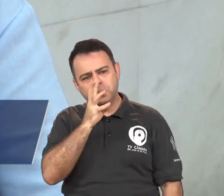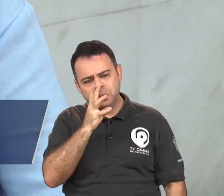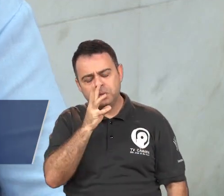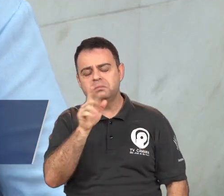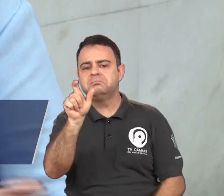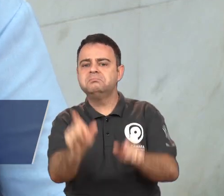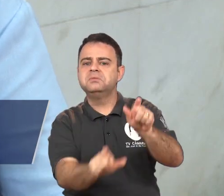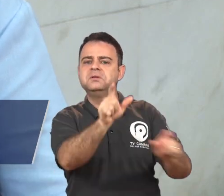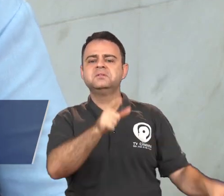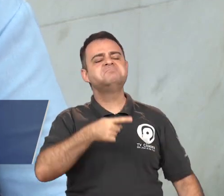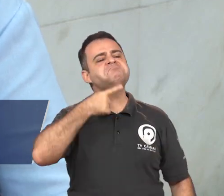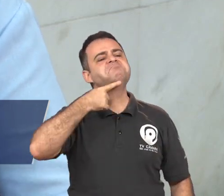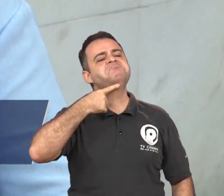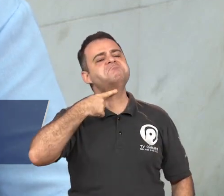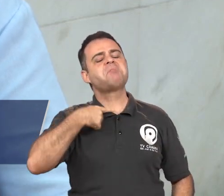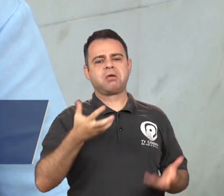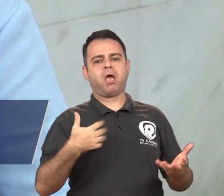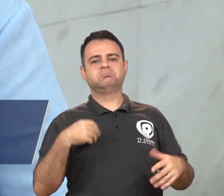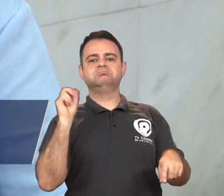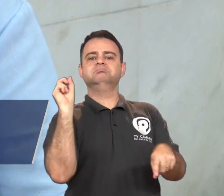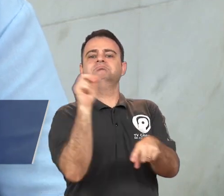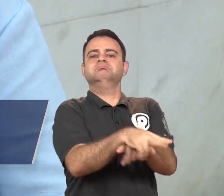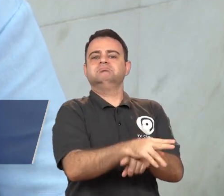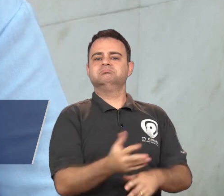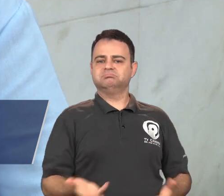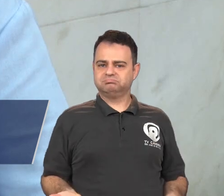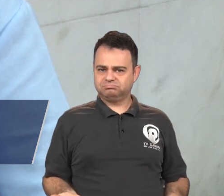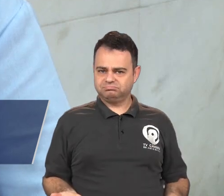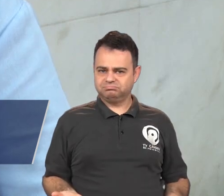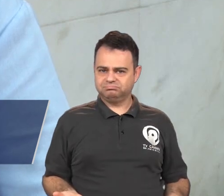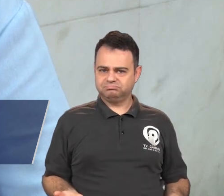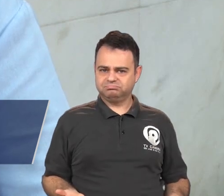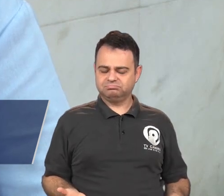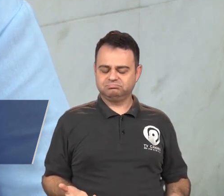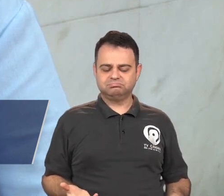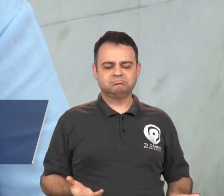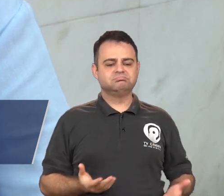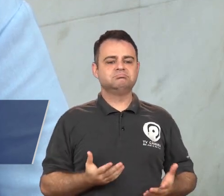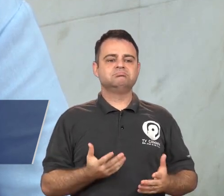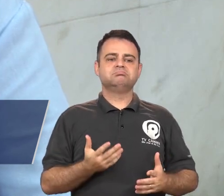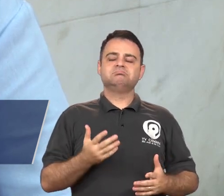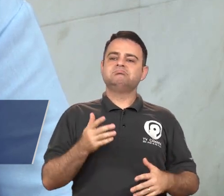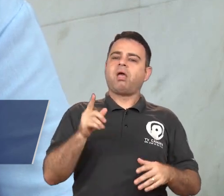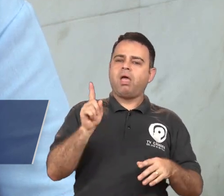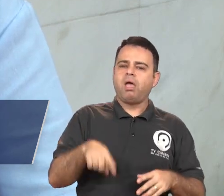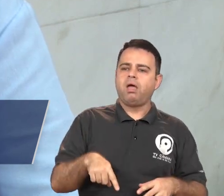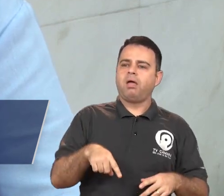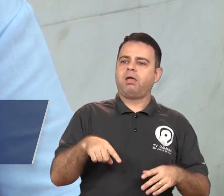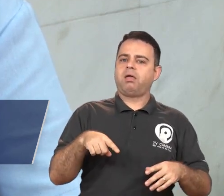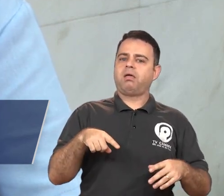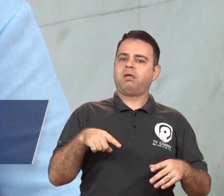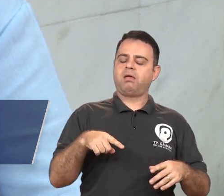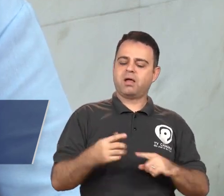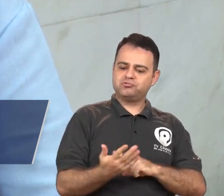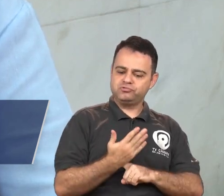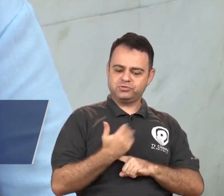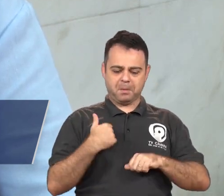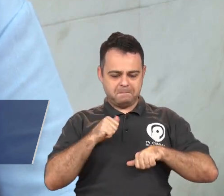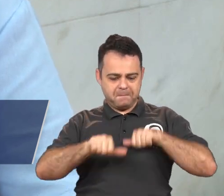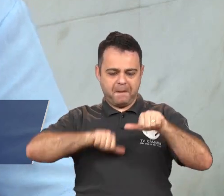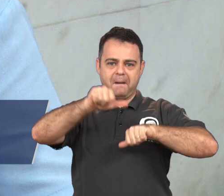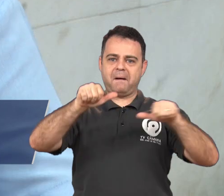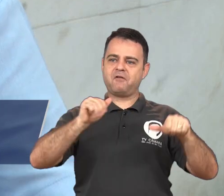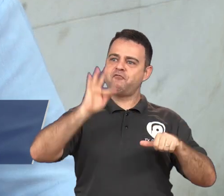de boa vontade, sabe? De olhar, de ter uma esperança, de ter uma mudança,